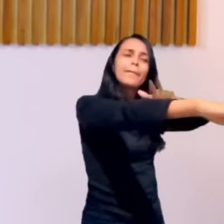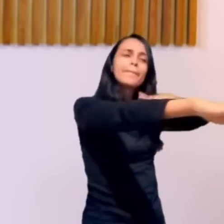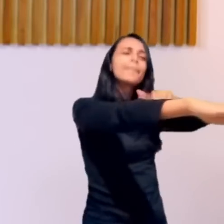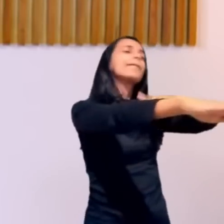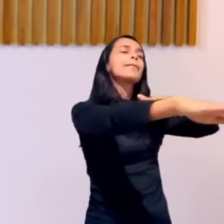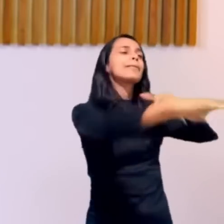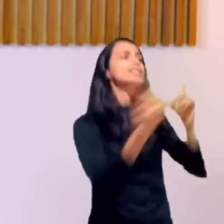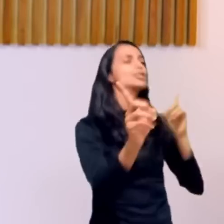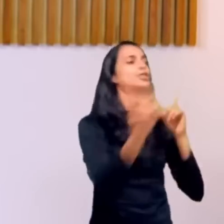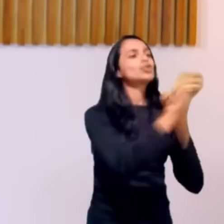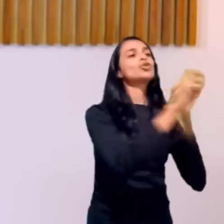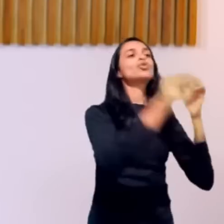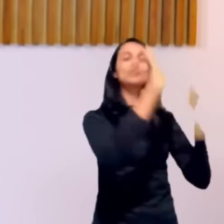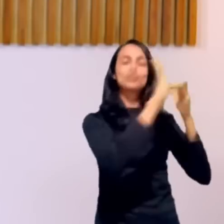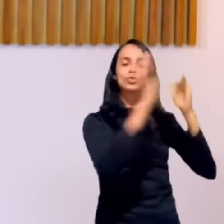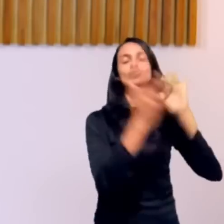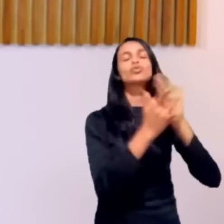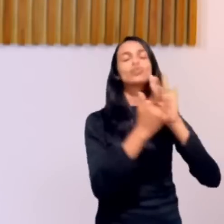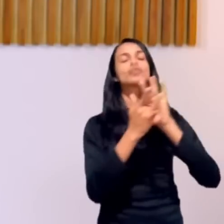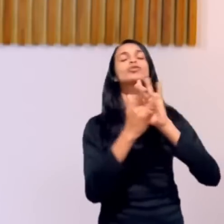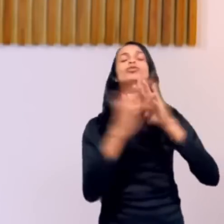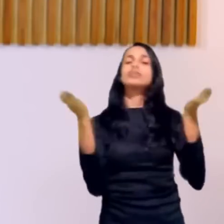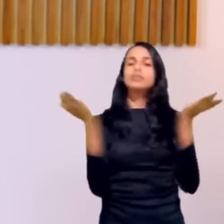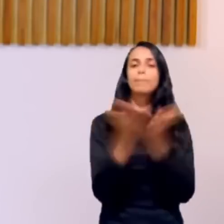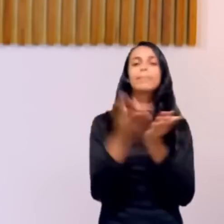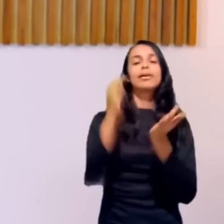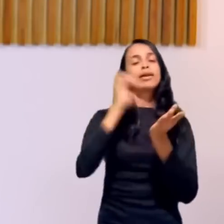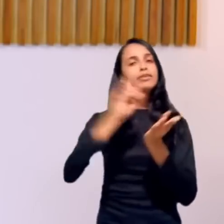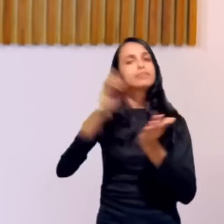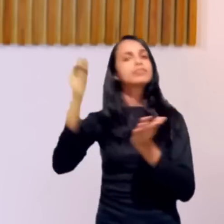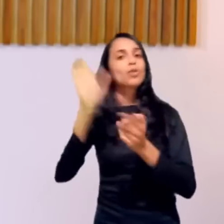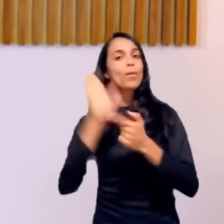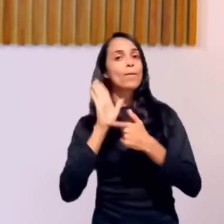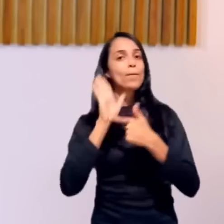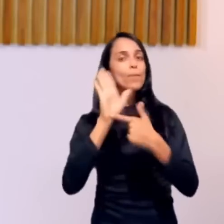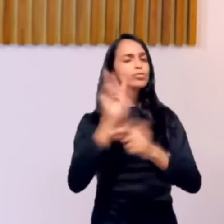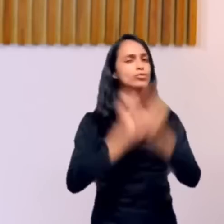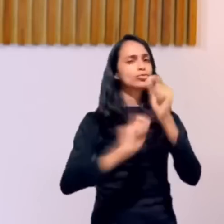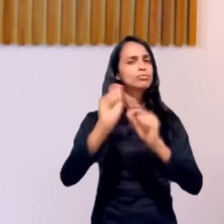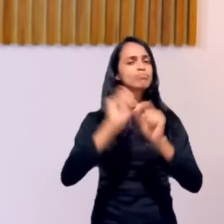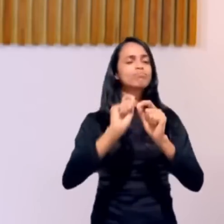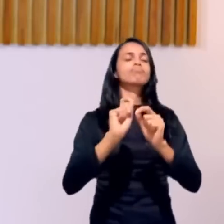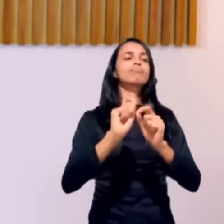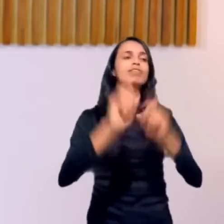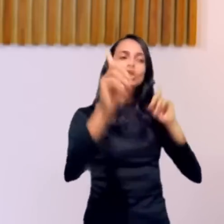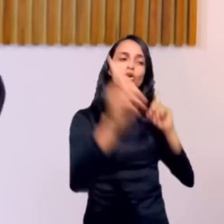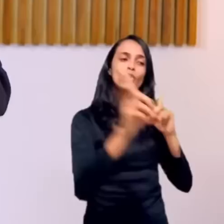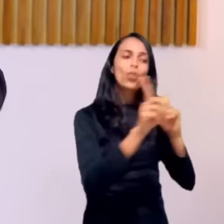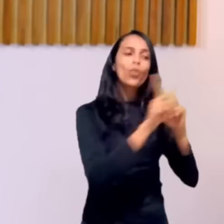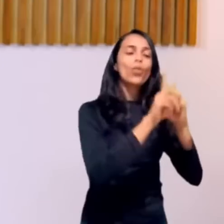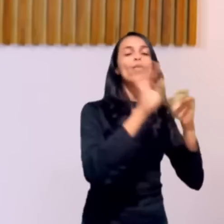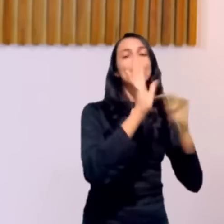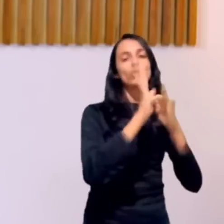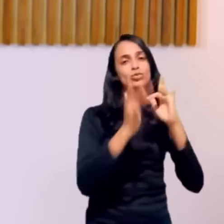A Bíblia diz que ele chegou até a praia. E os demais vieram remando com